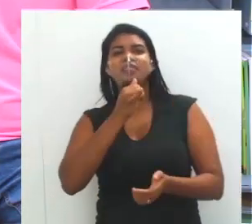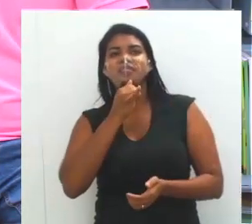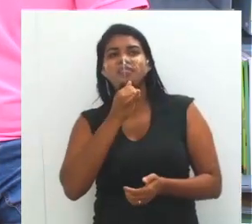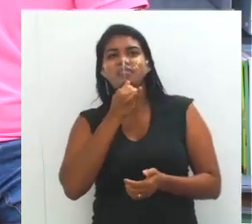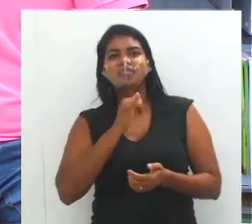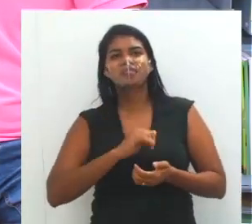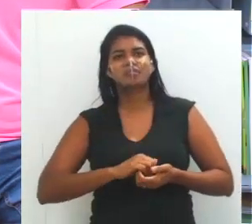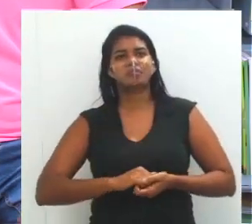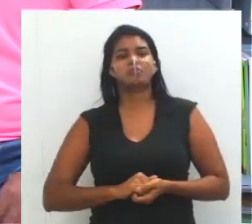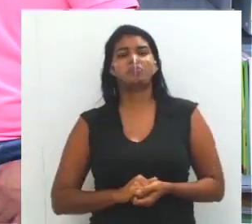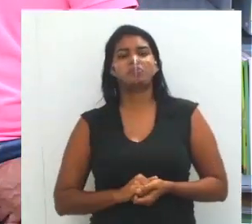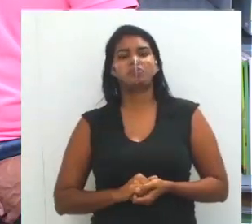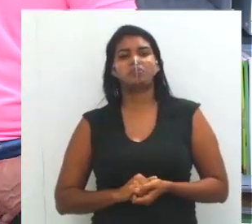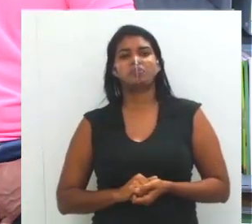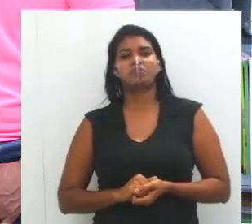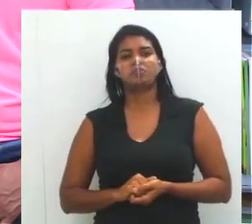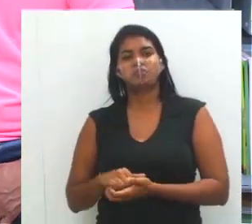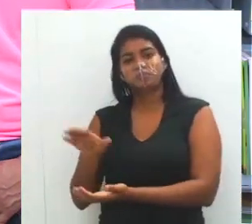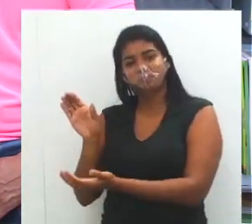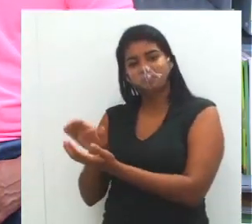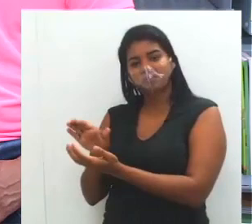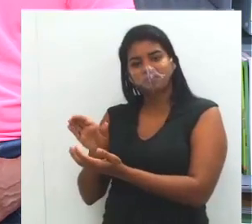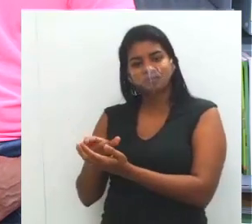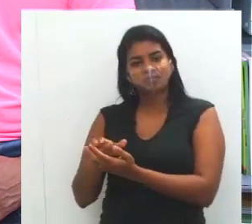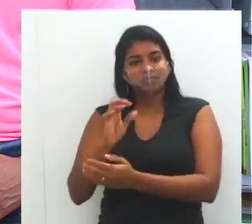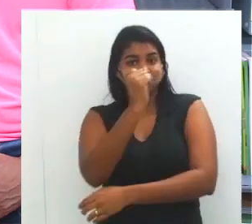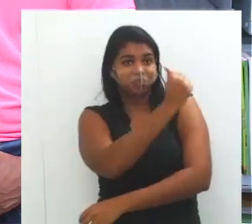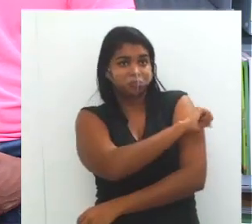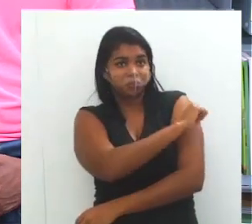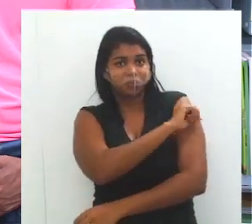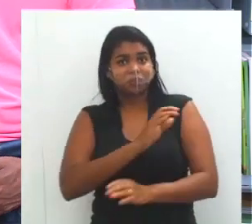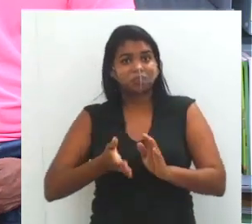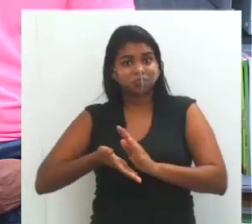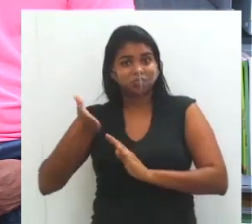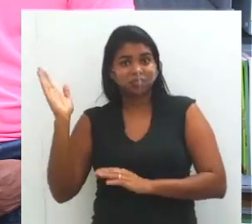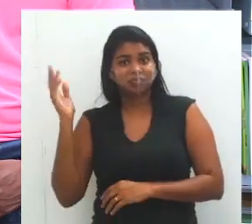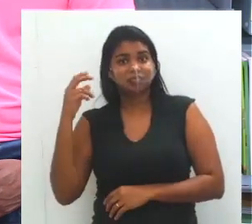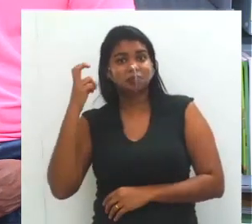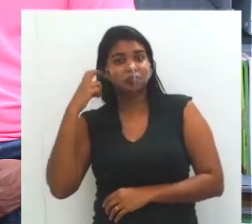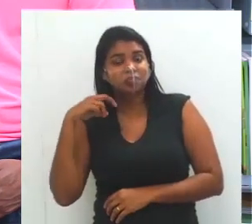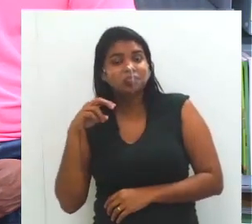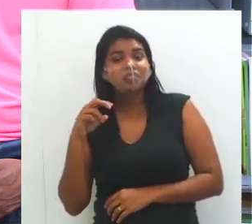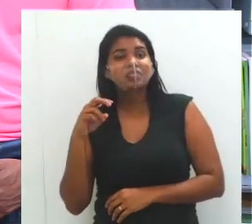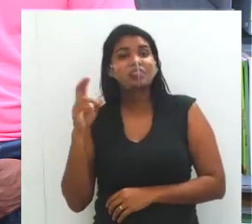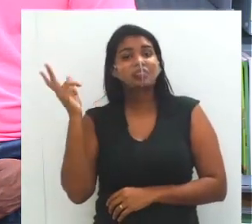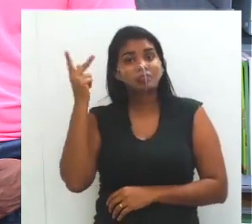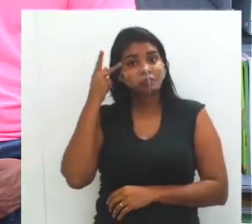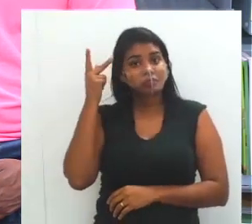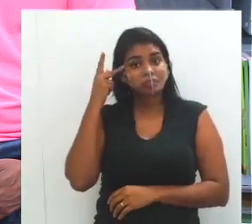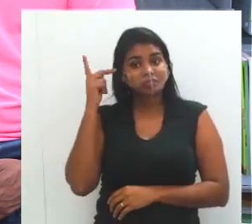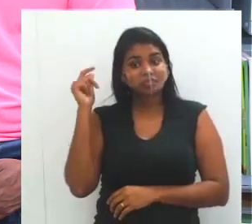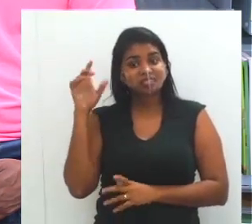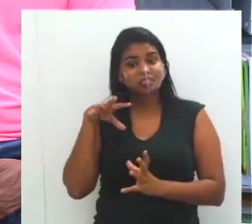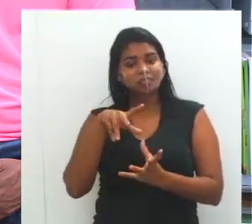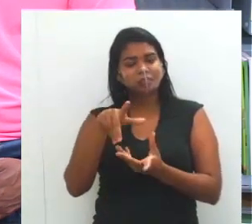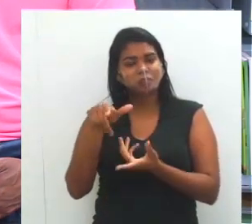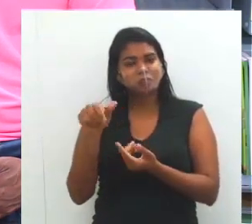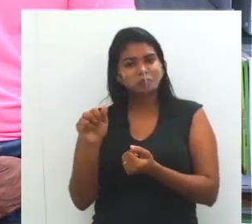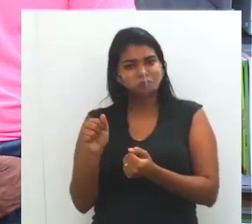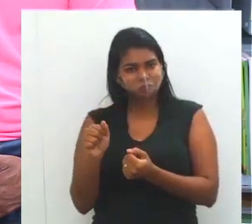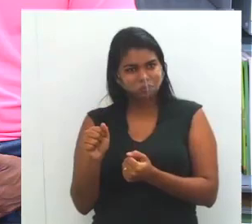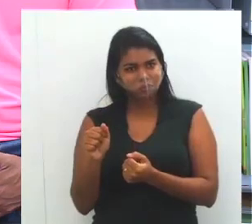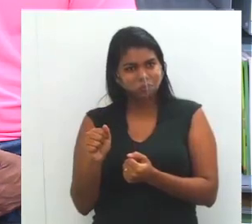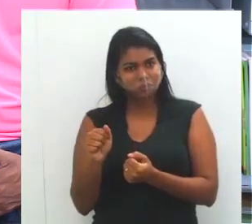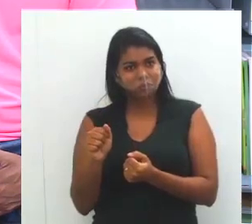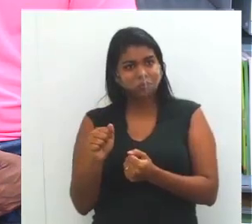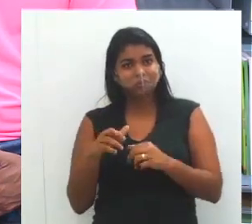né? O sertanejo pernambucano que vai para o Rio, que vai para Fortaleza, que vai para o Rio, que vai para São Paulo, que ganha um mundo, que cantou,